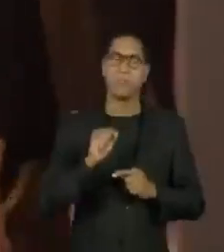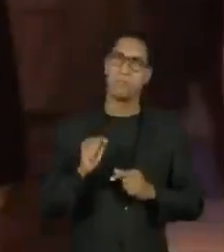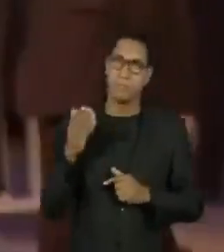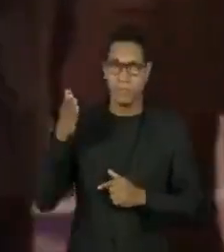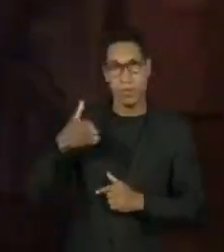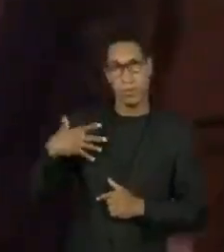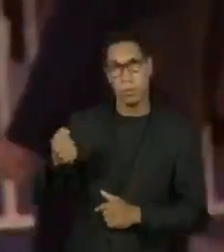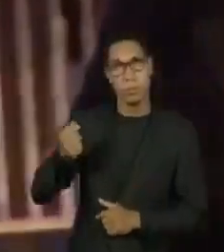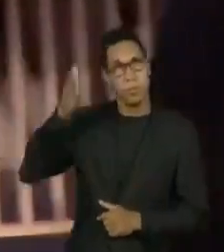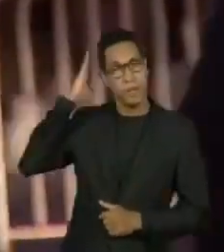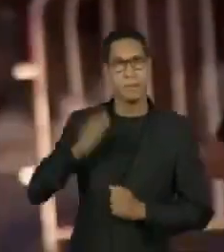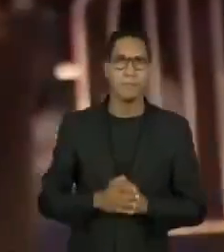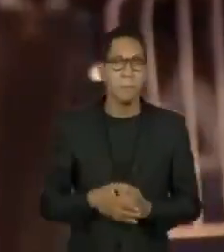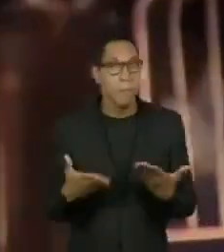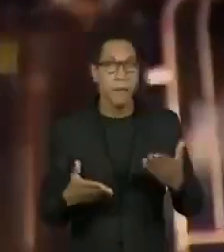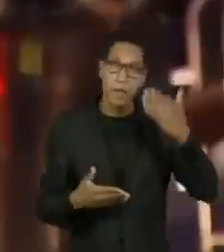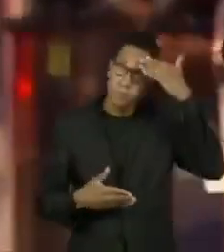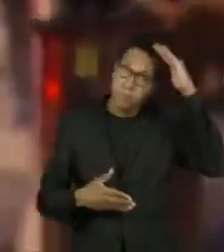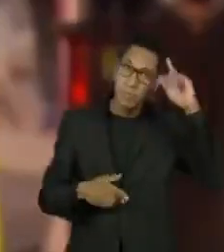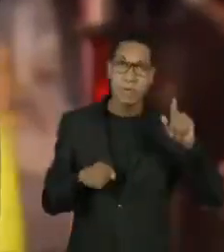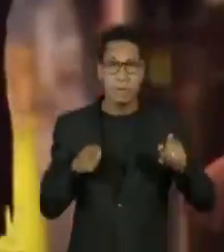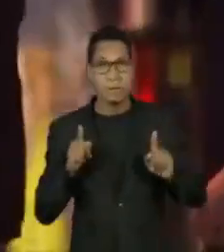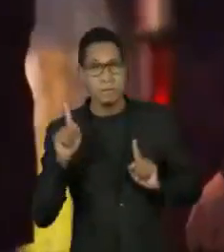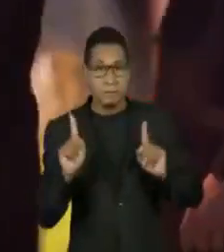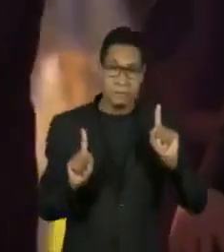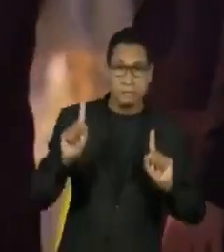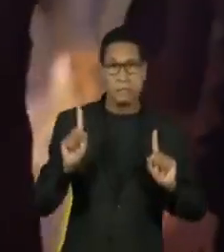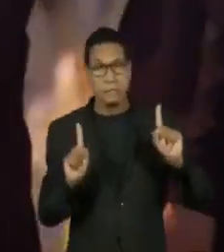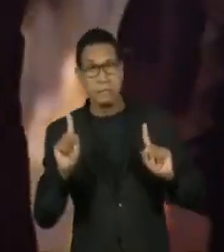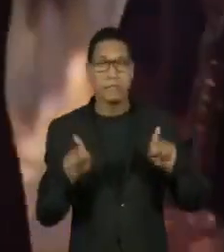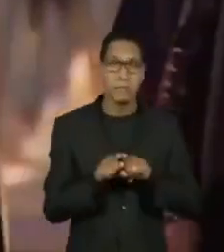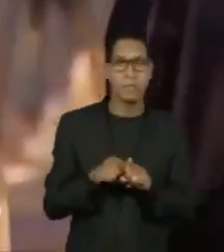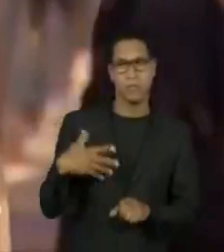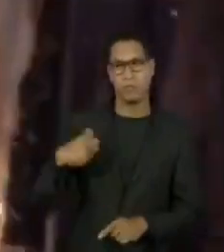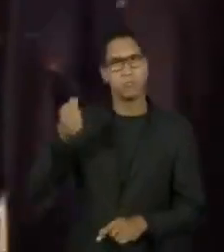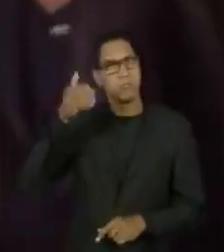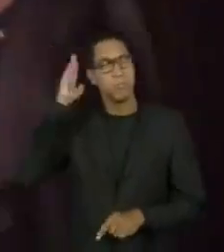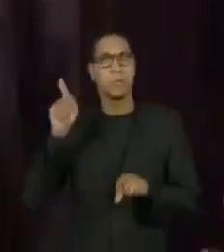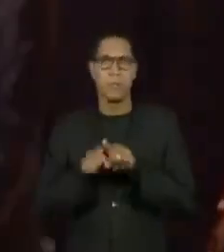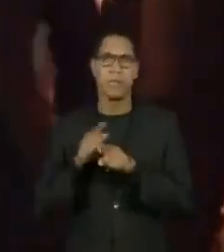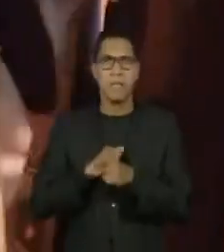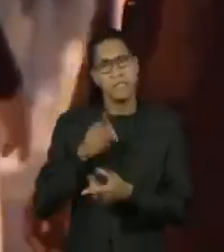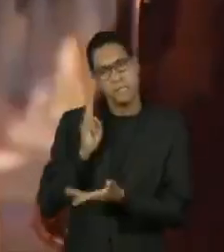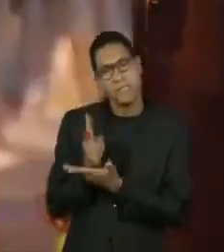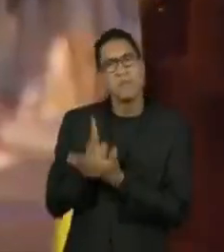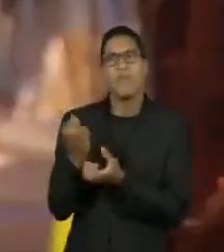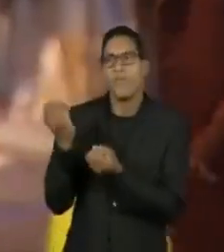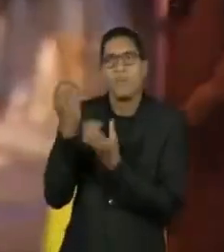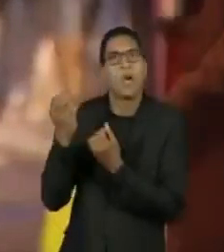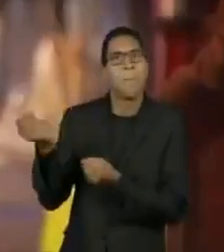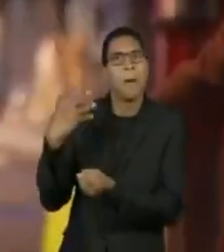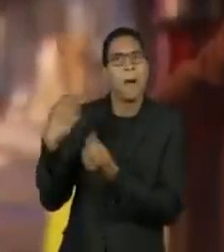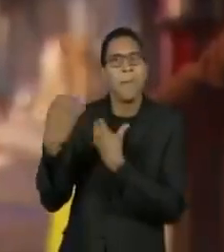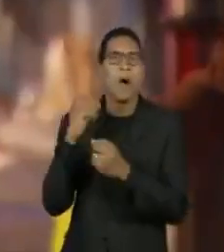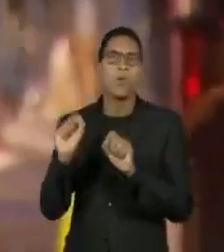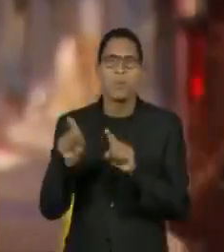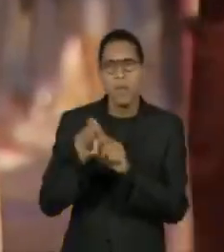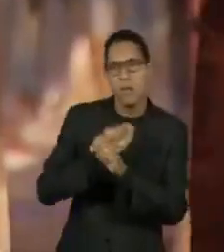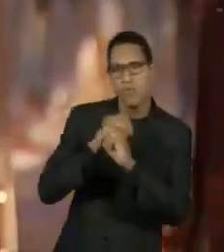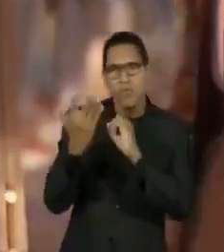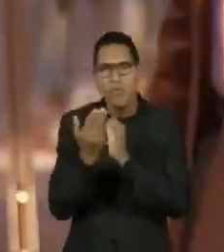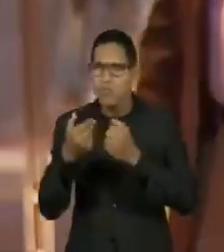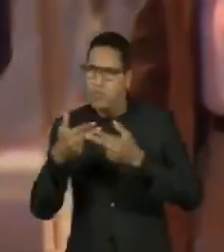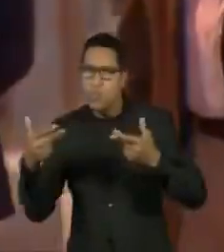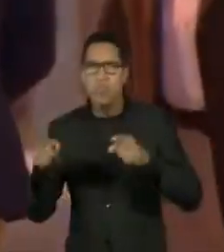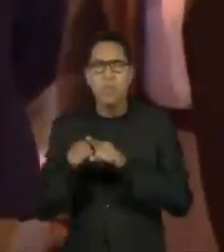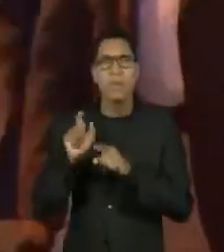Trump luta contra as urnas, Joe Biden disse que está recebendo relatórios virtuais sobre a pandemia do coronavírus e o